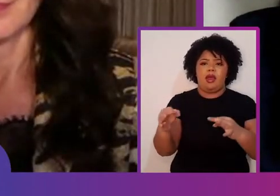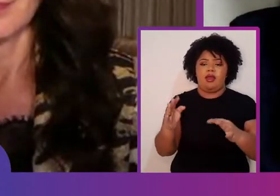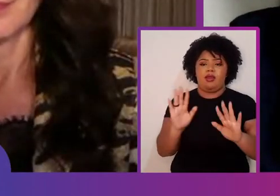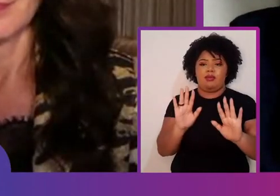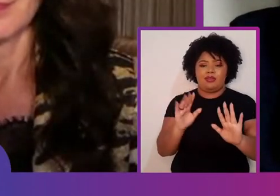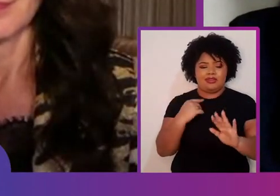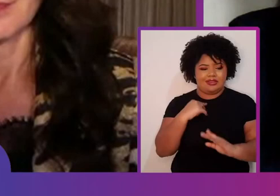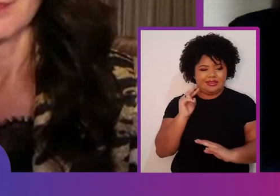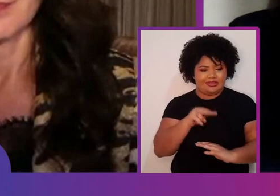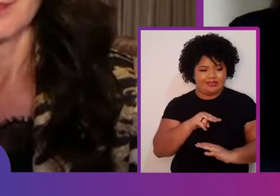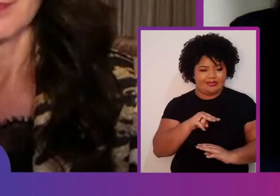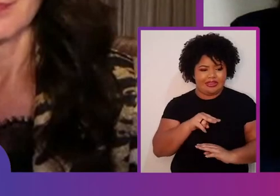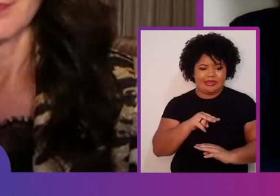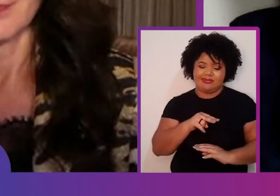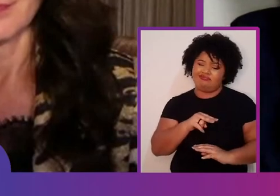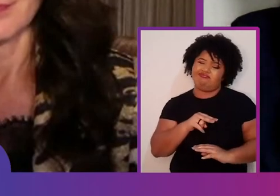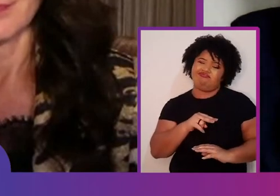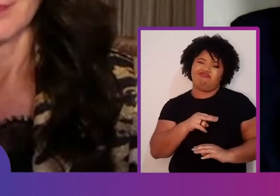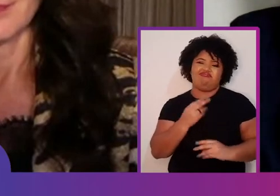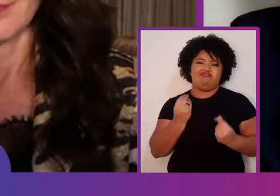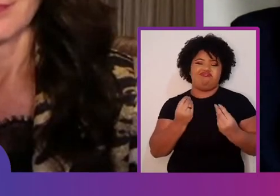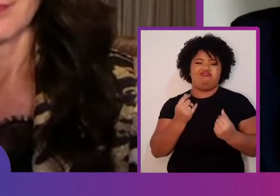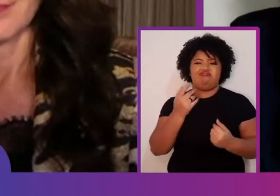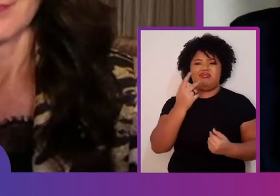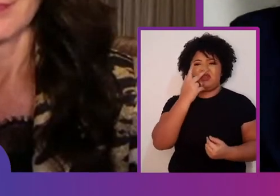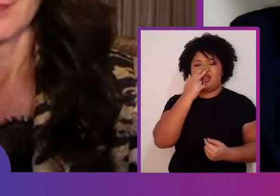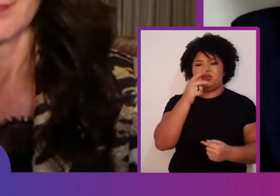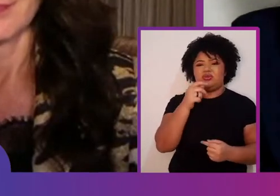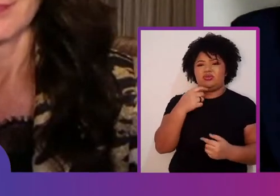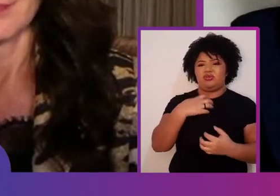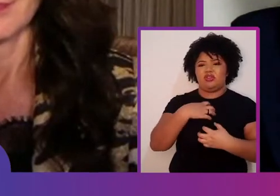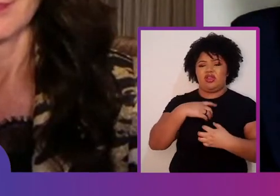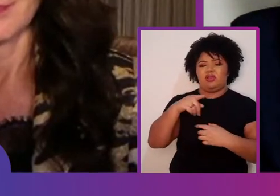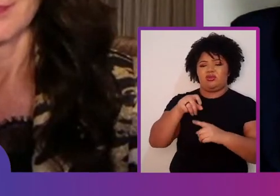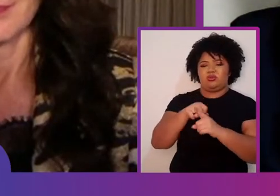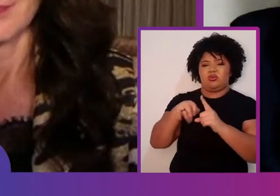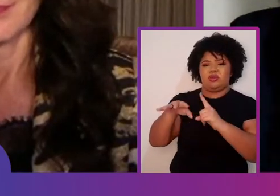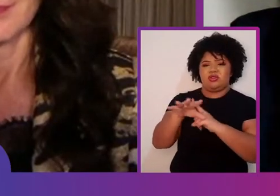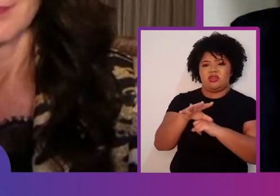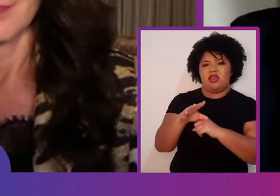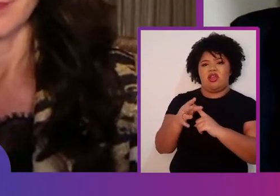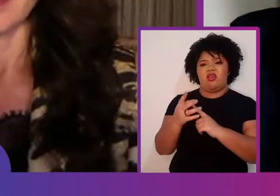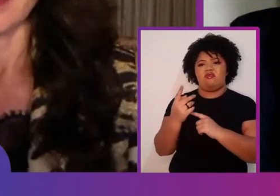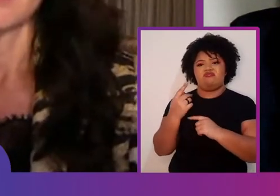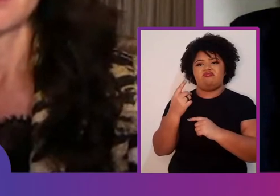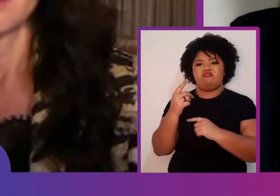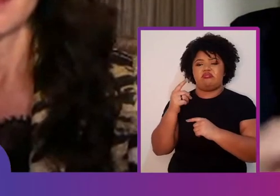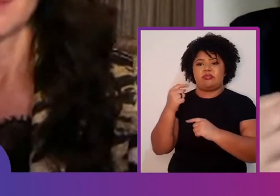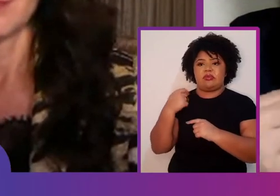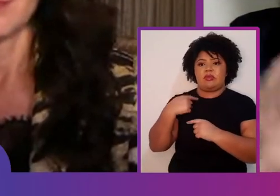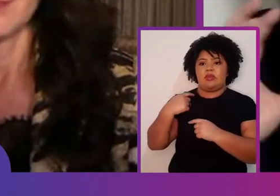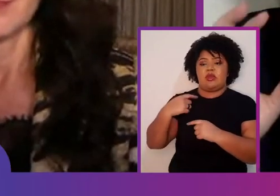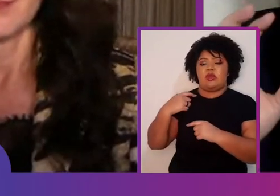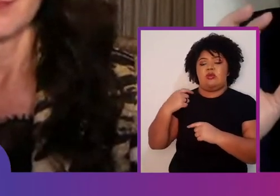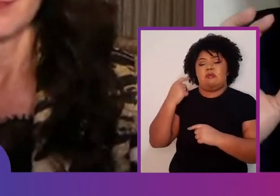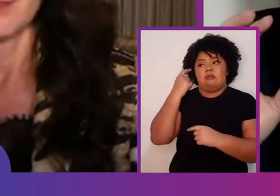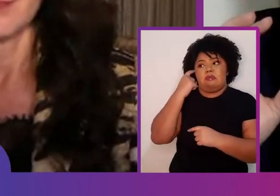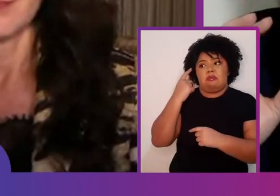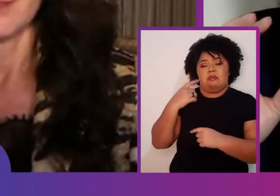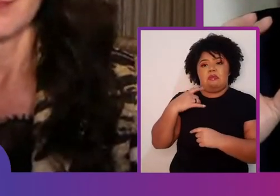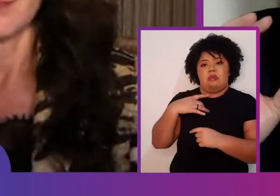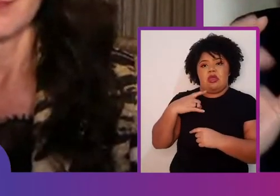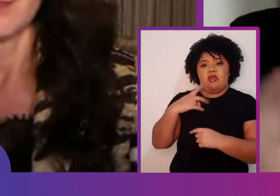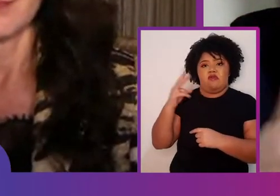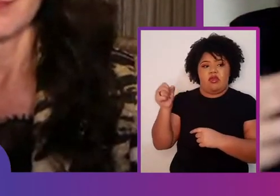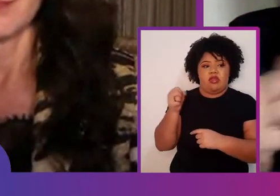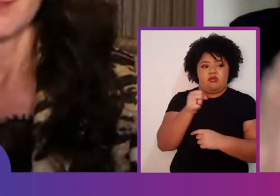estão desesperançosas de que o modelo social, o social-democrata, se instale. O que que as pessoas fazem nesse sentido? Eu vou resolver o meu